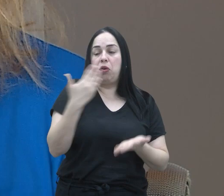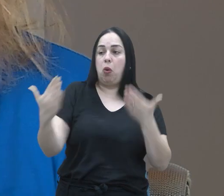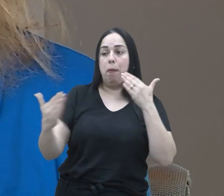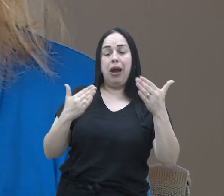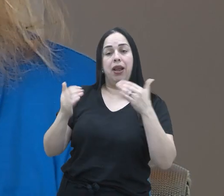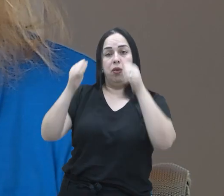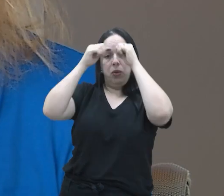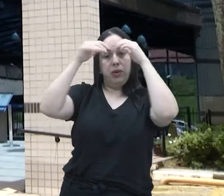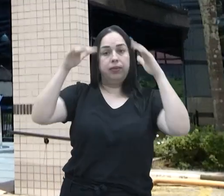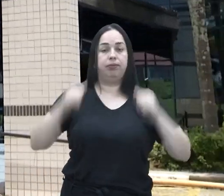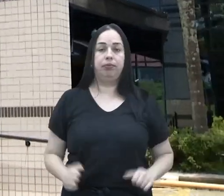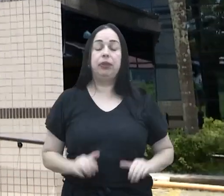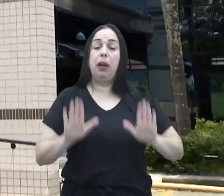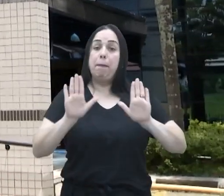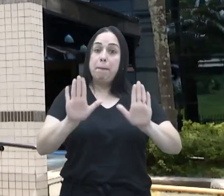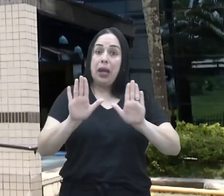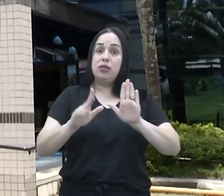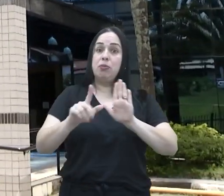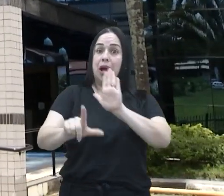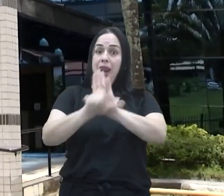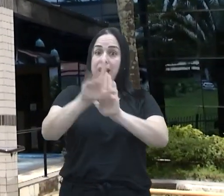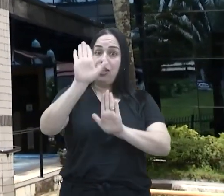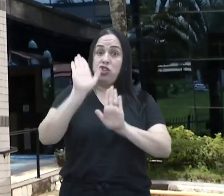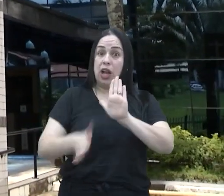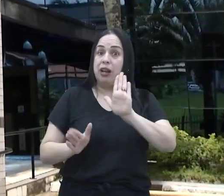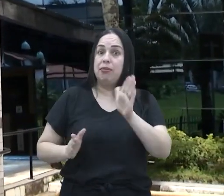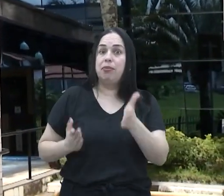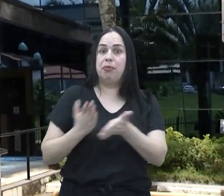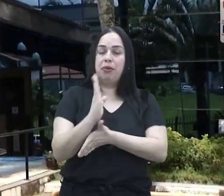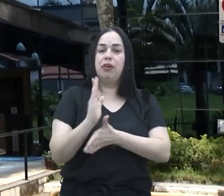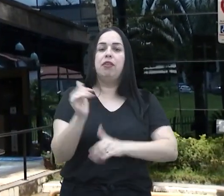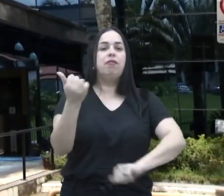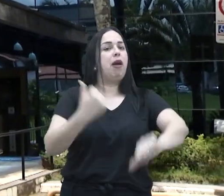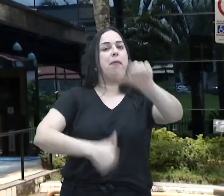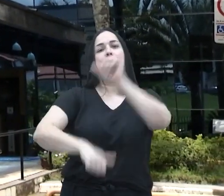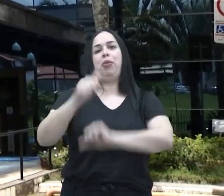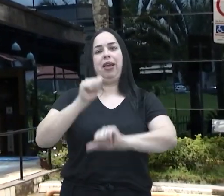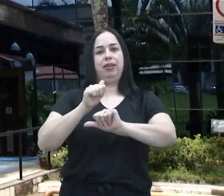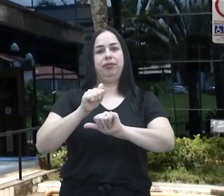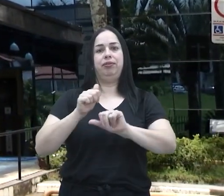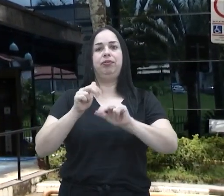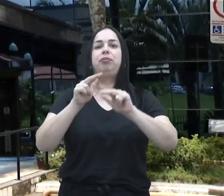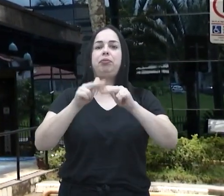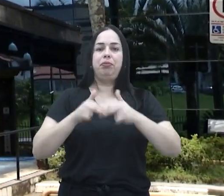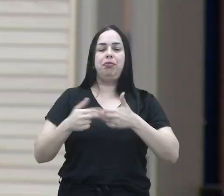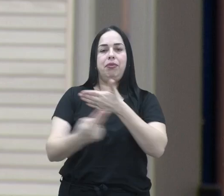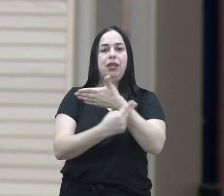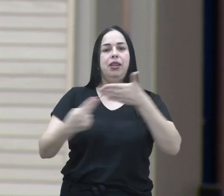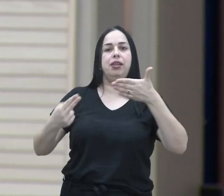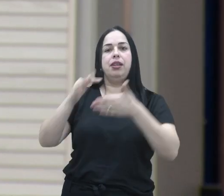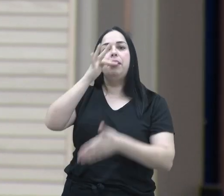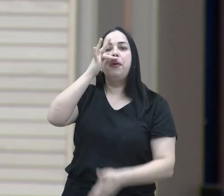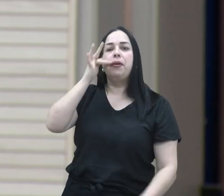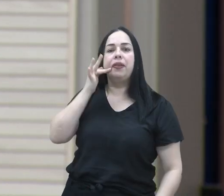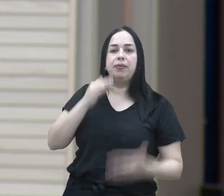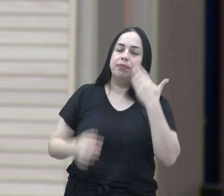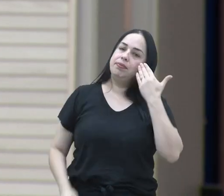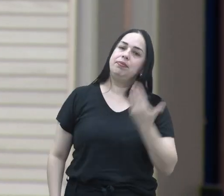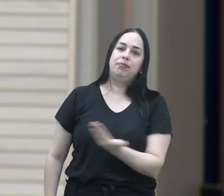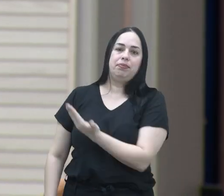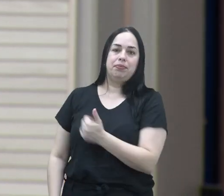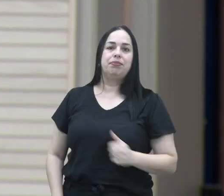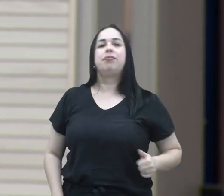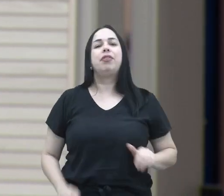um cadeirante e não um autista. Mas uma lei aprovada na Câmara pode ajudar a mudar essa realidade. De autoria do